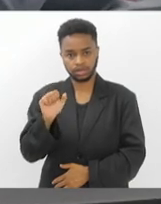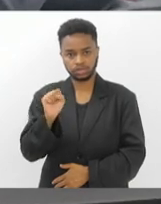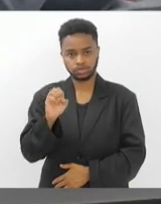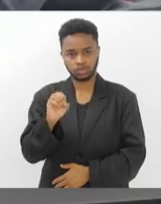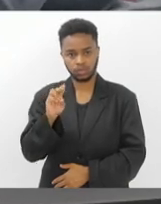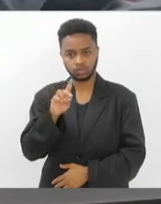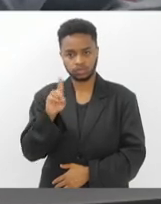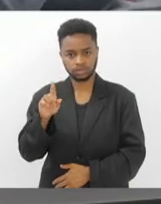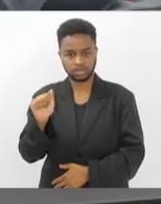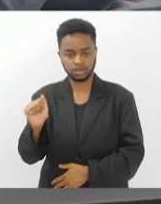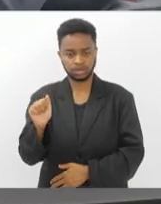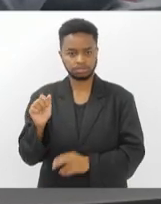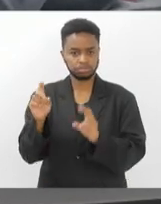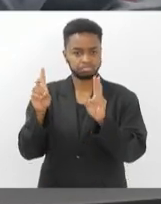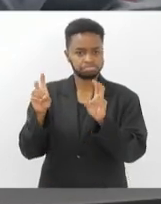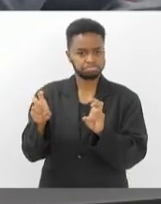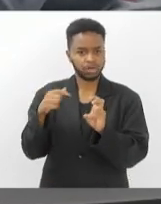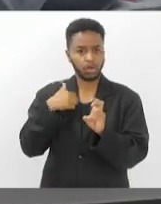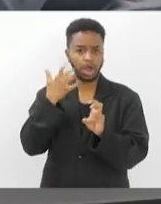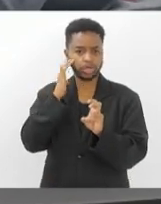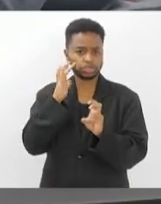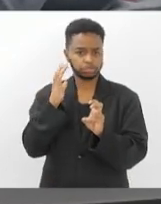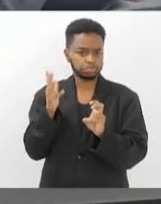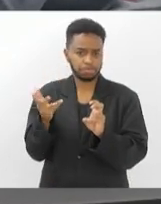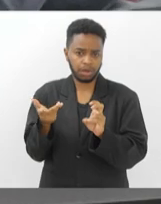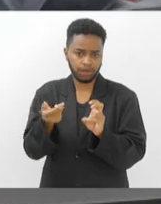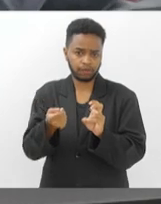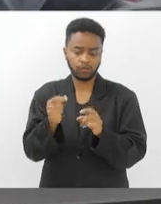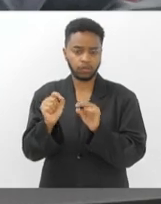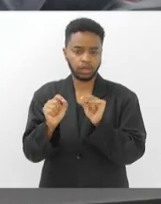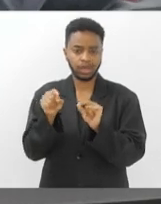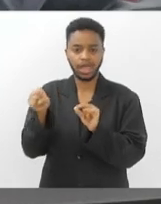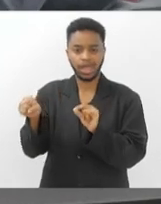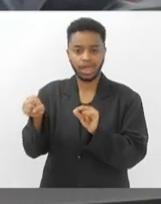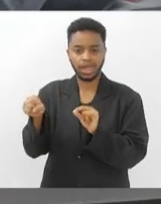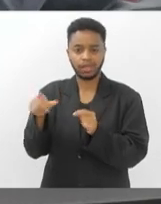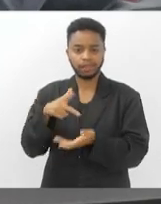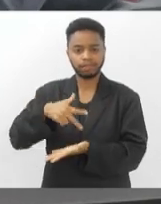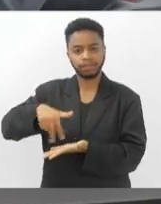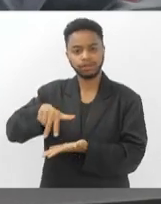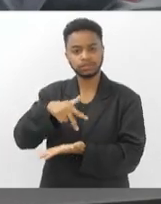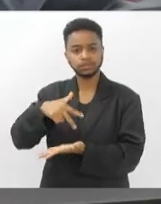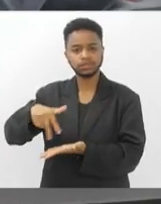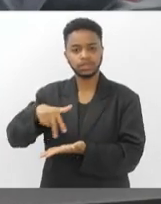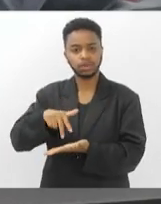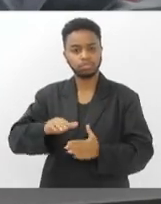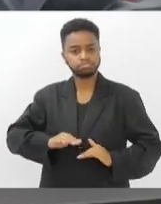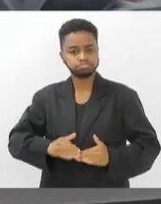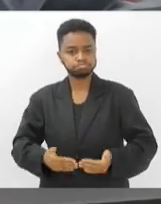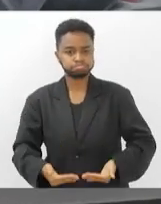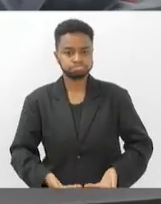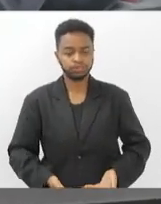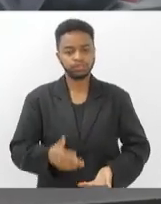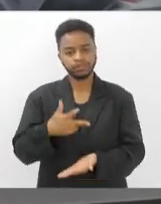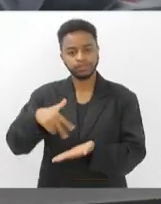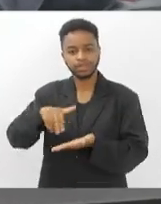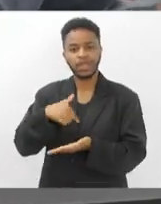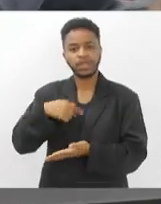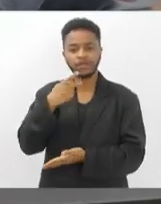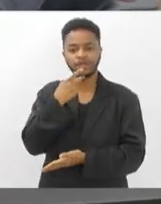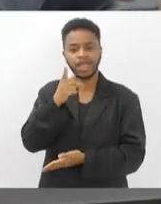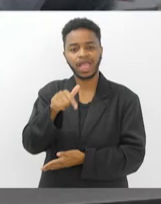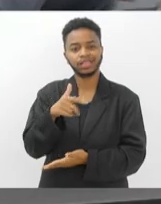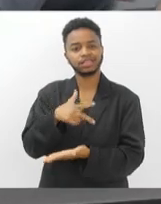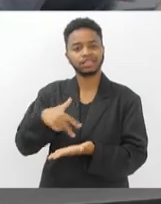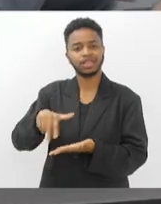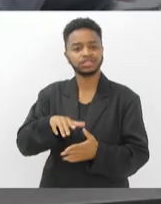uma coisa que eu achei incrível. Ela com a sua barriga fazendo uma dança, que eu até brinquei chamando de dança do ventre,